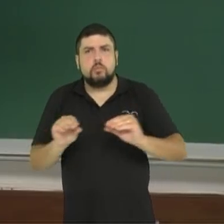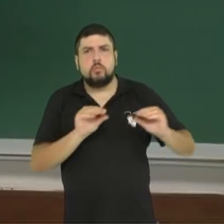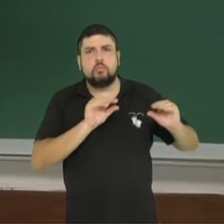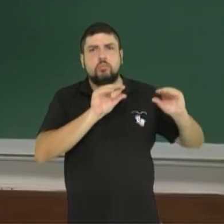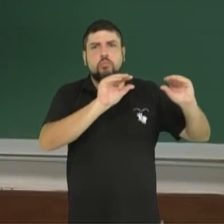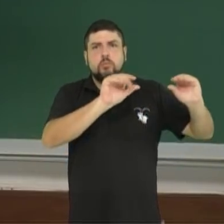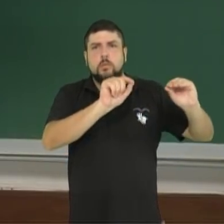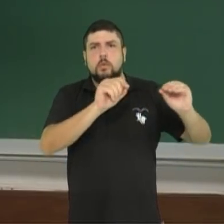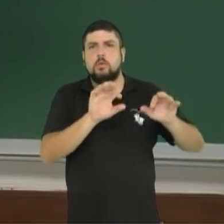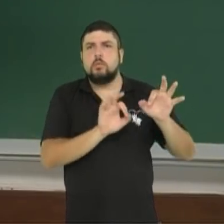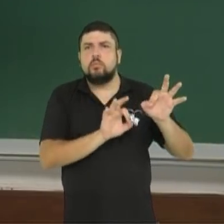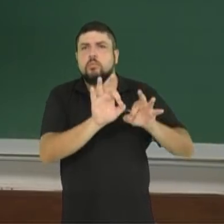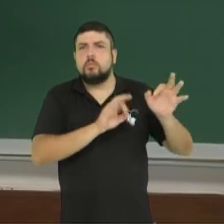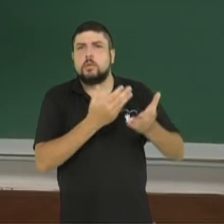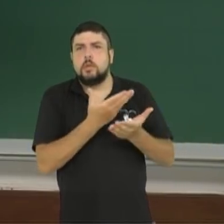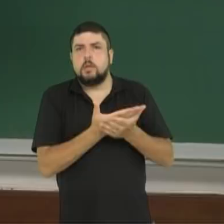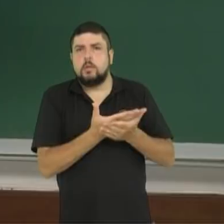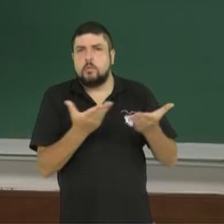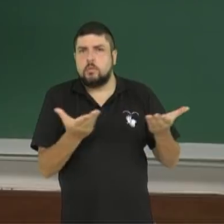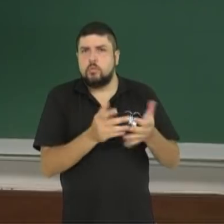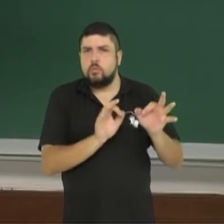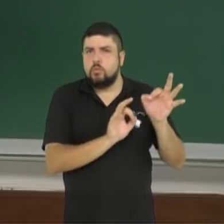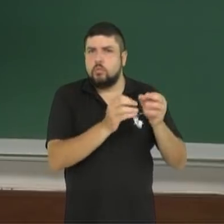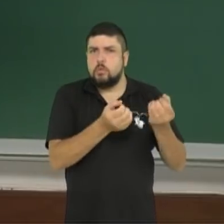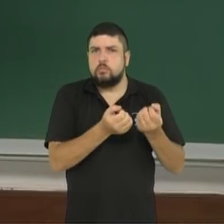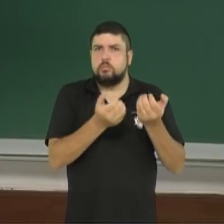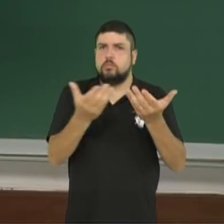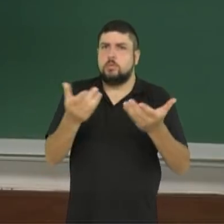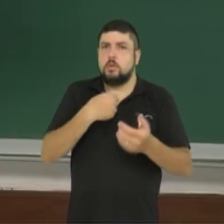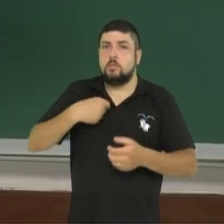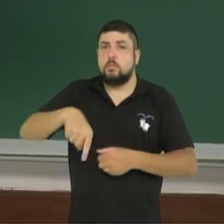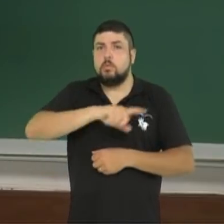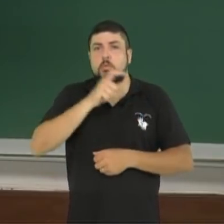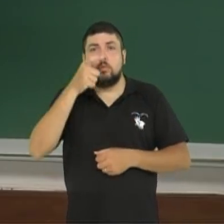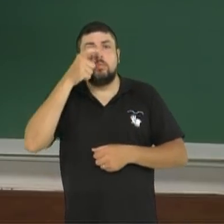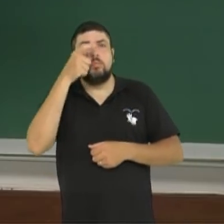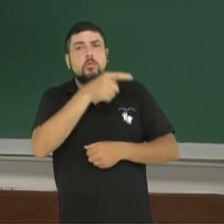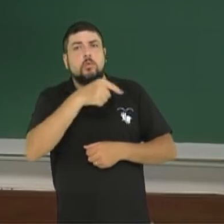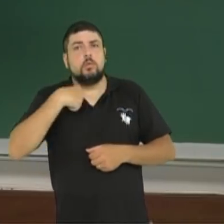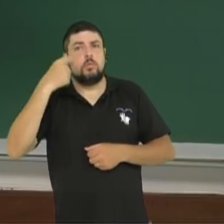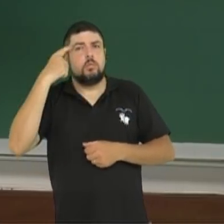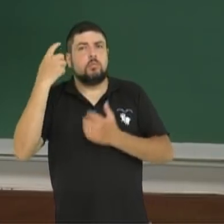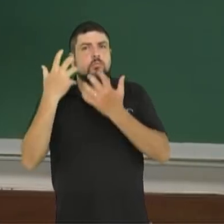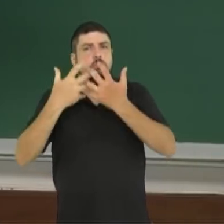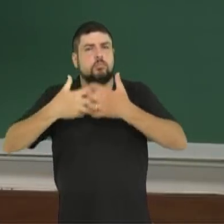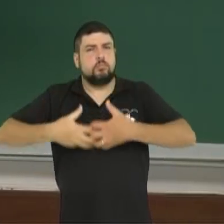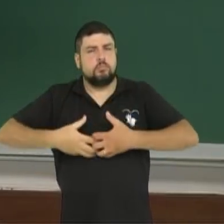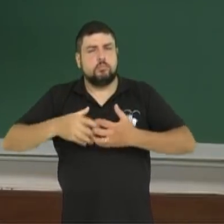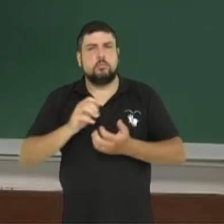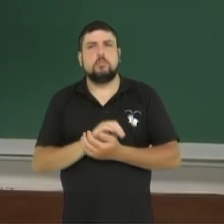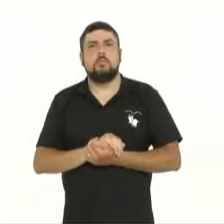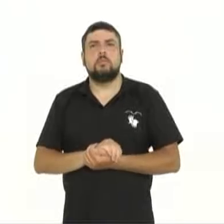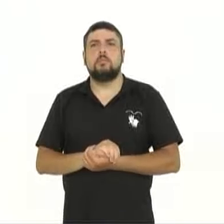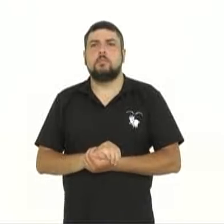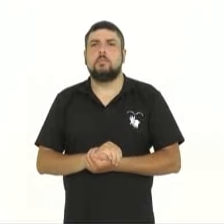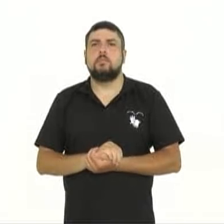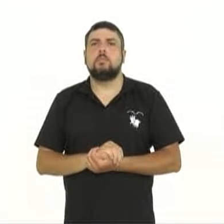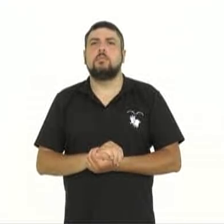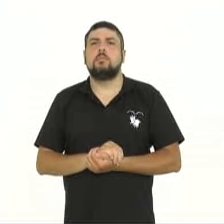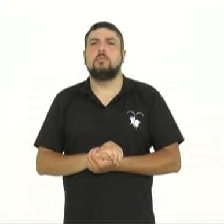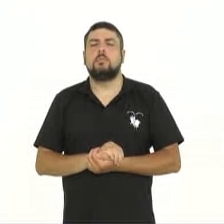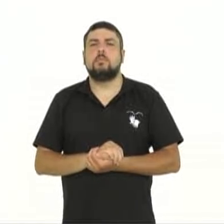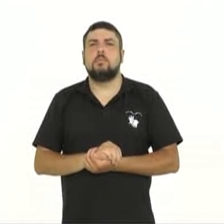fragmentos, nem só foram selecionados ali alguns elementos que nos interessam para a reflexão proposta, ok?